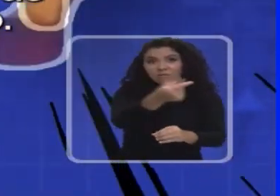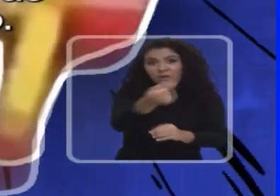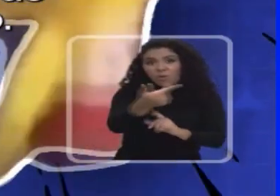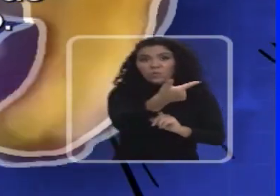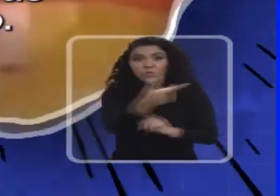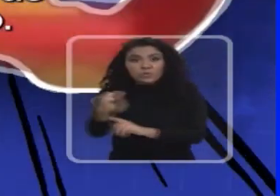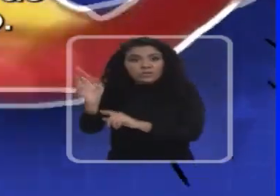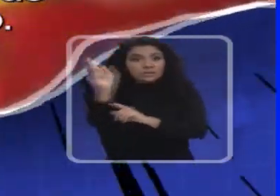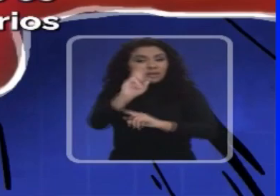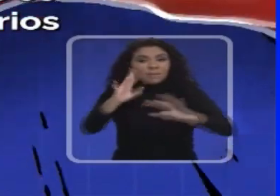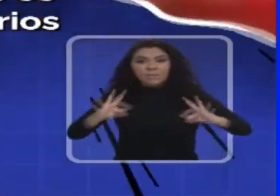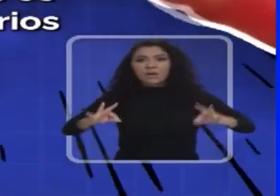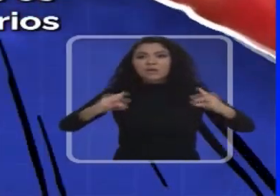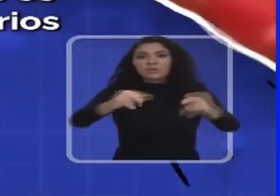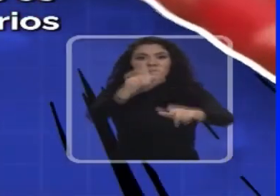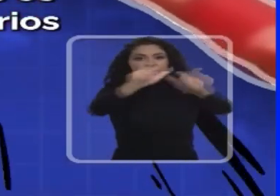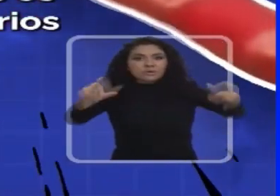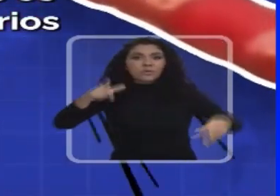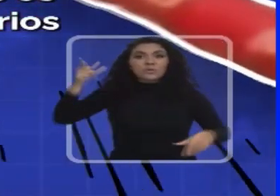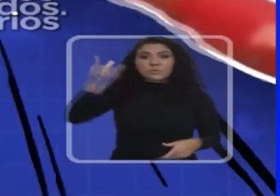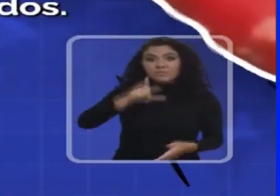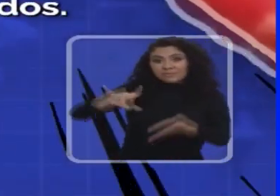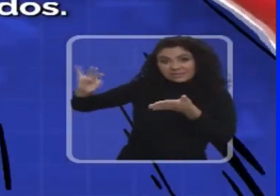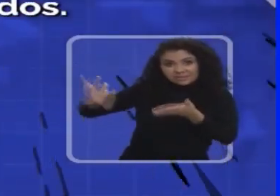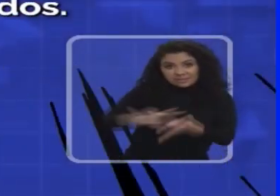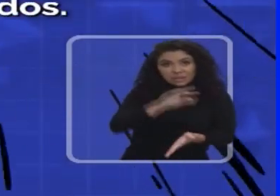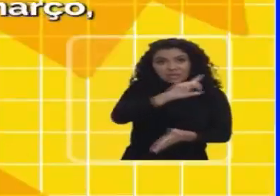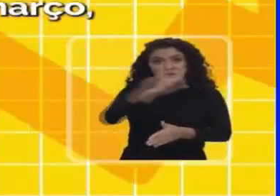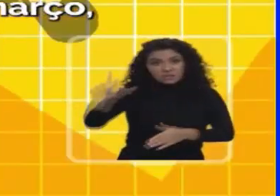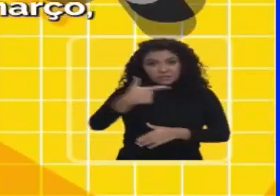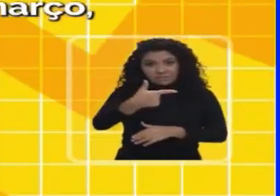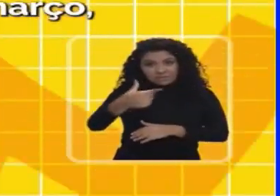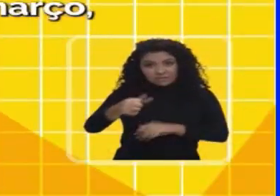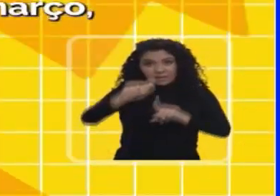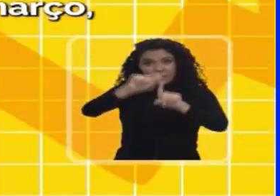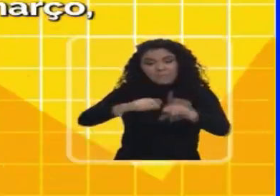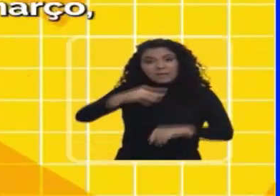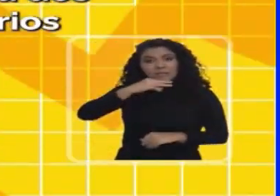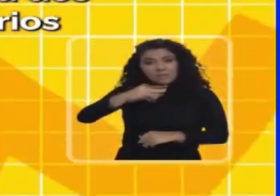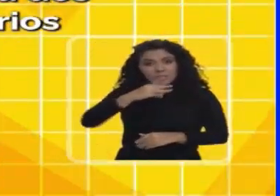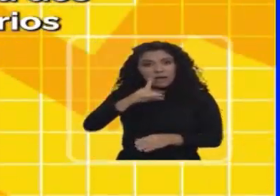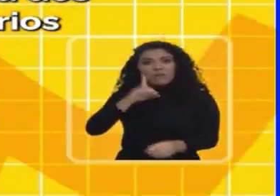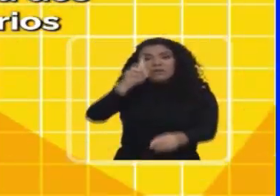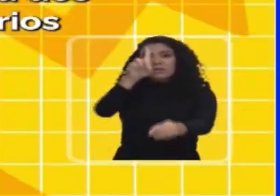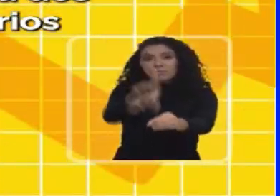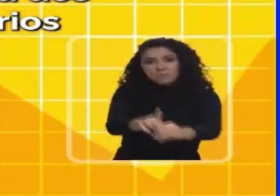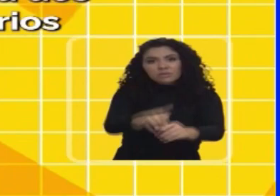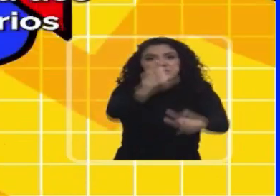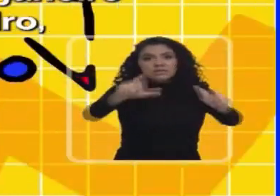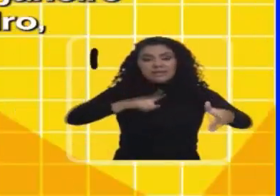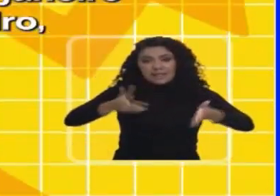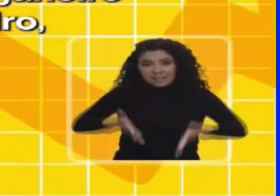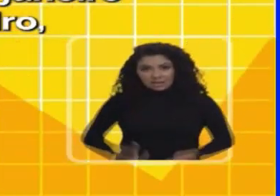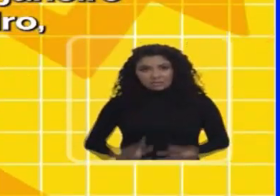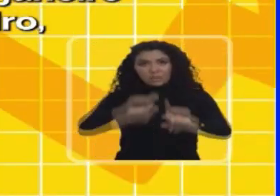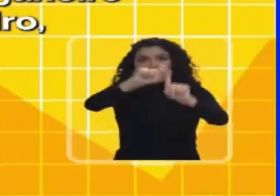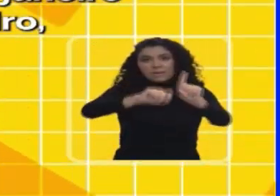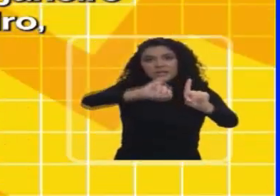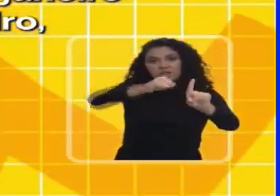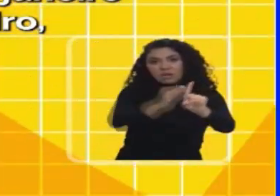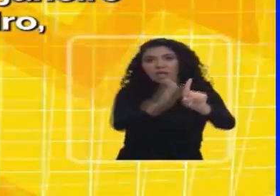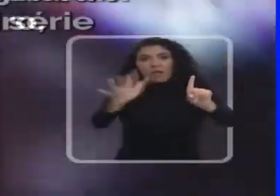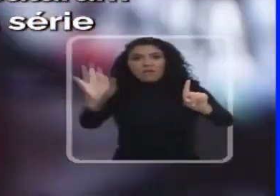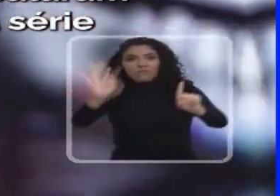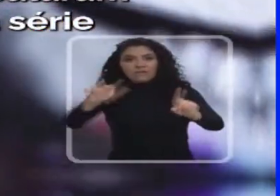no valor de R$200 para todos os beneficiários matriculados. Dia 26 de março, cai na conta dos beneficiários nascidos em